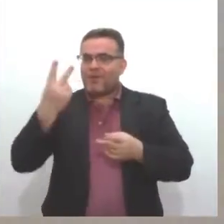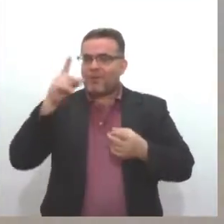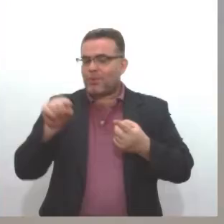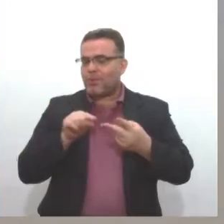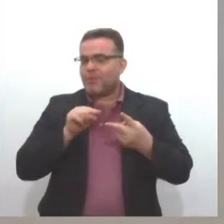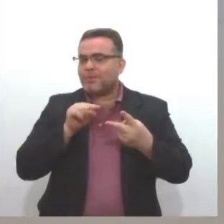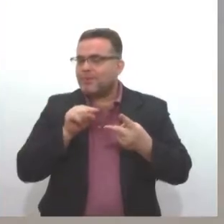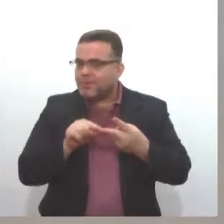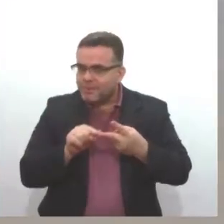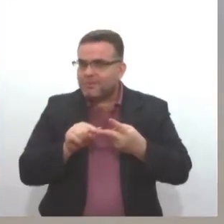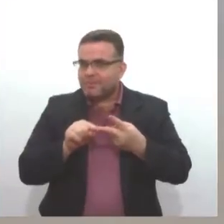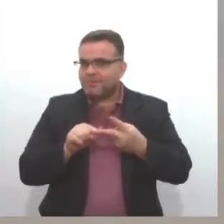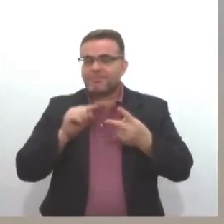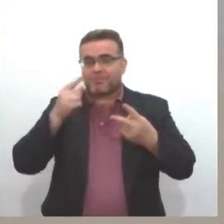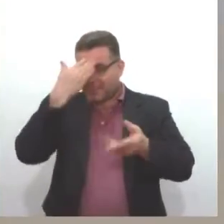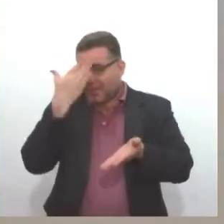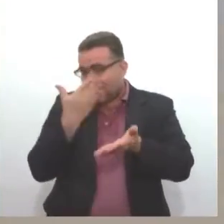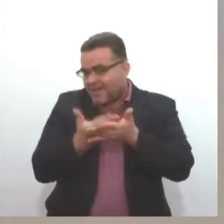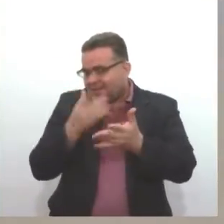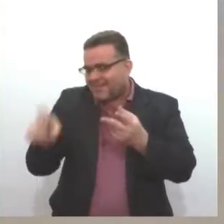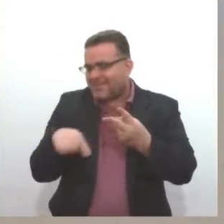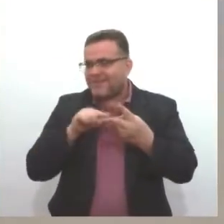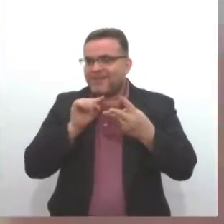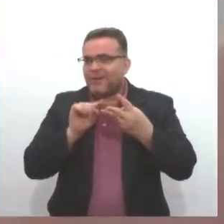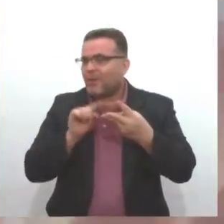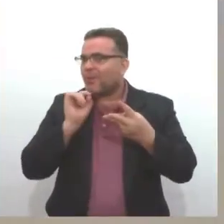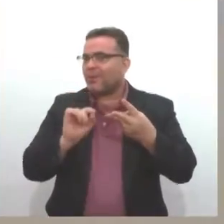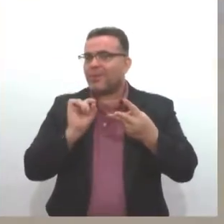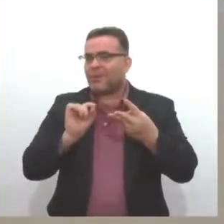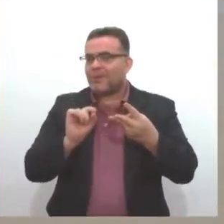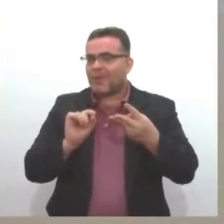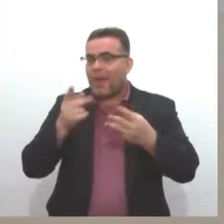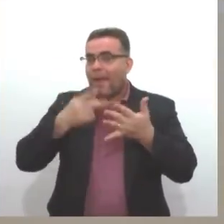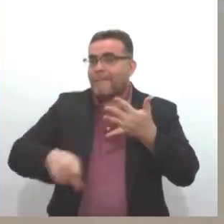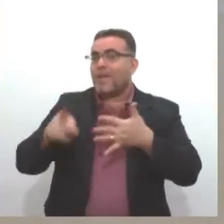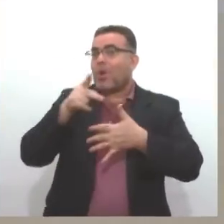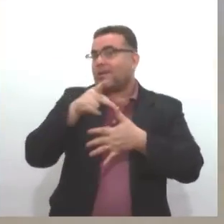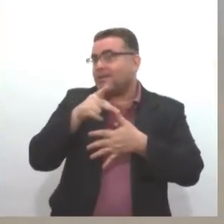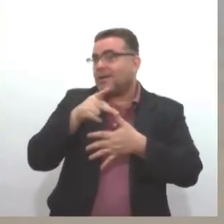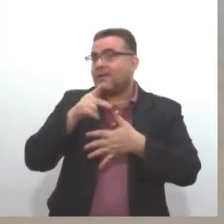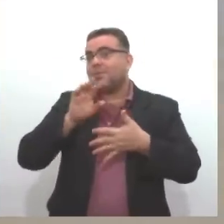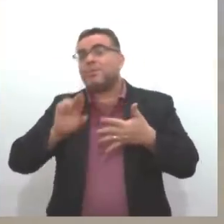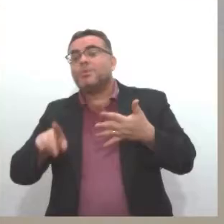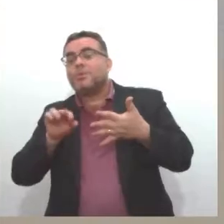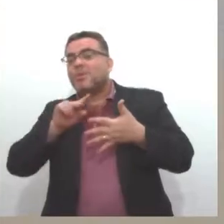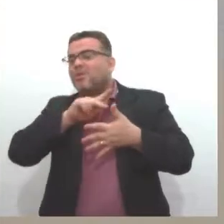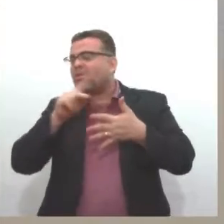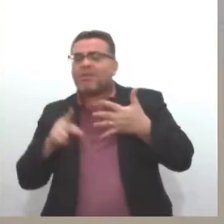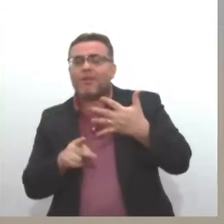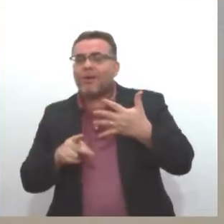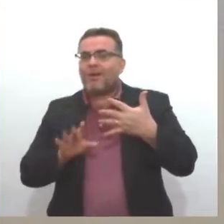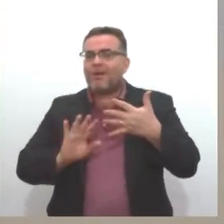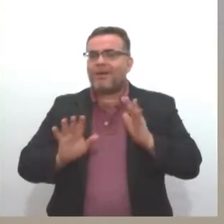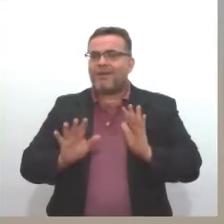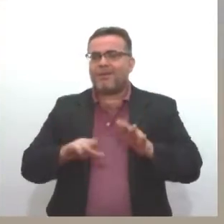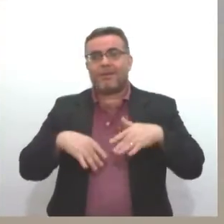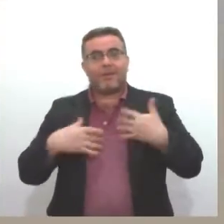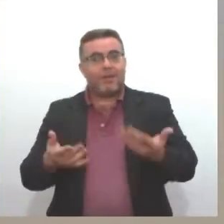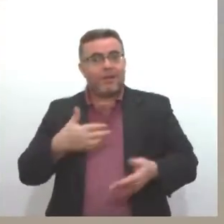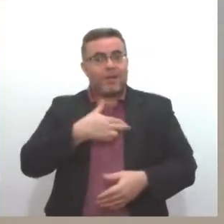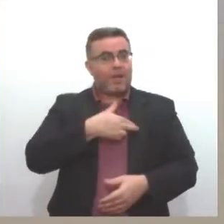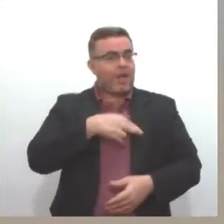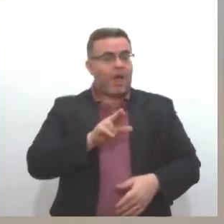a dimensão da crença, a dimensão de o que é prioridade e o que não é. E isso parece que religiões têm